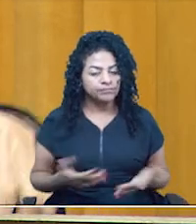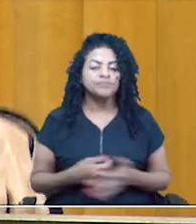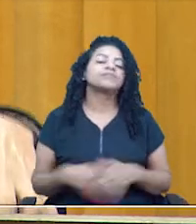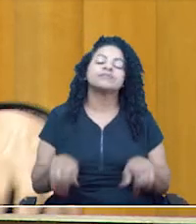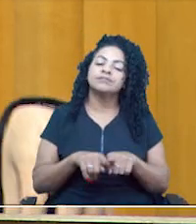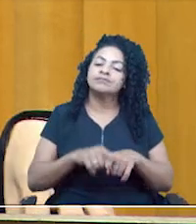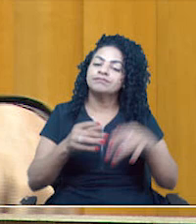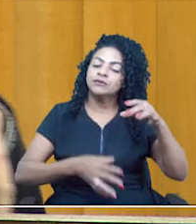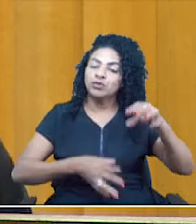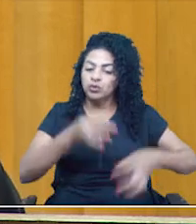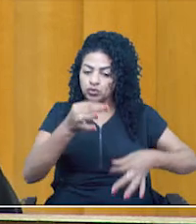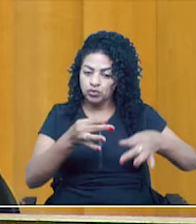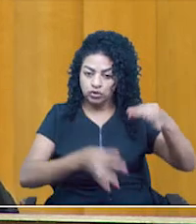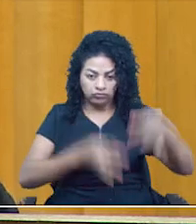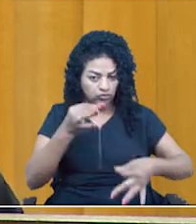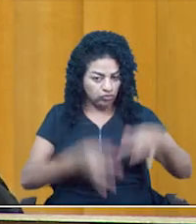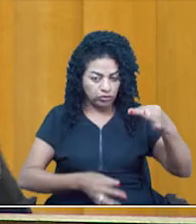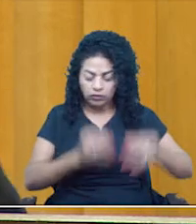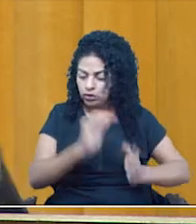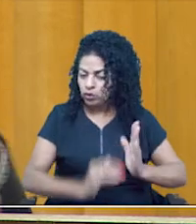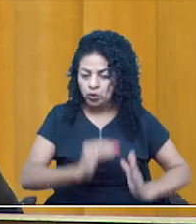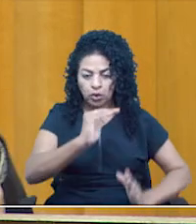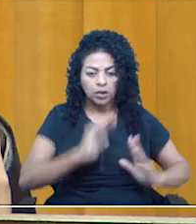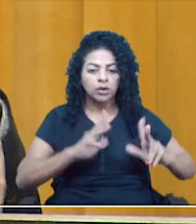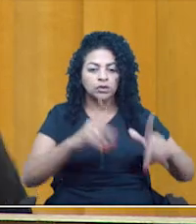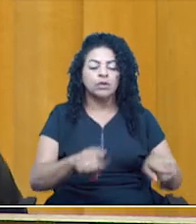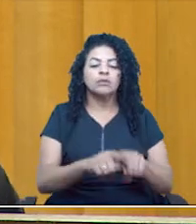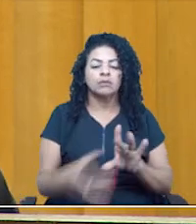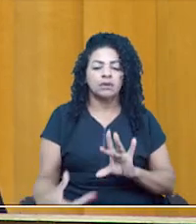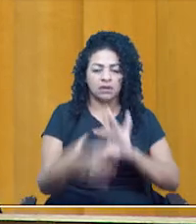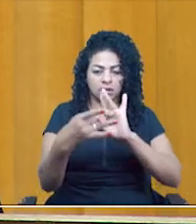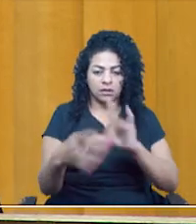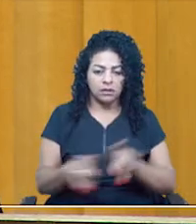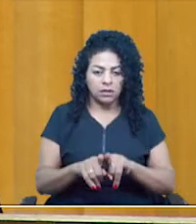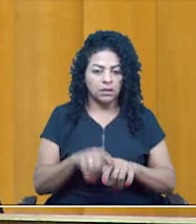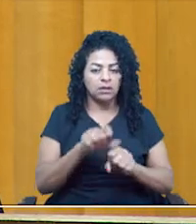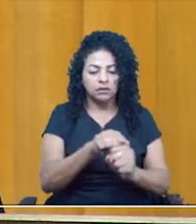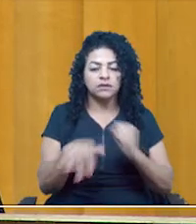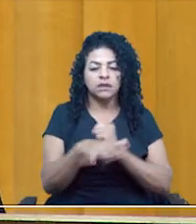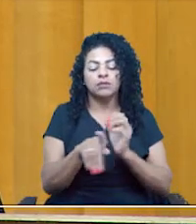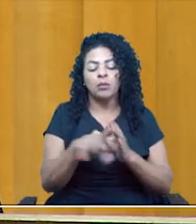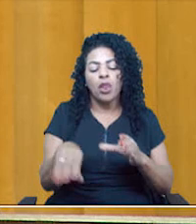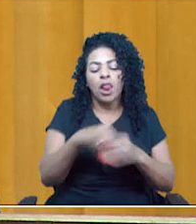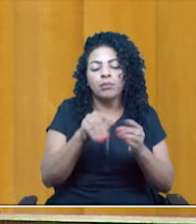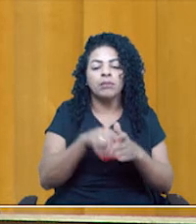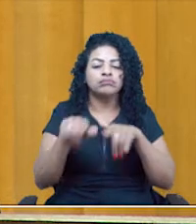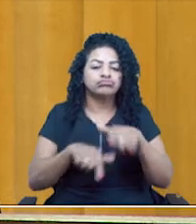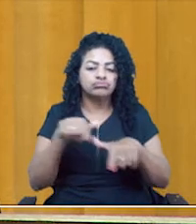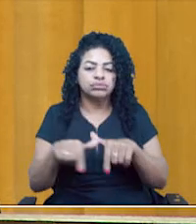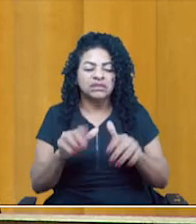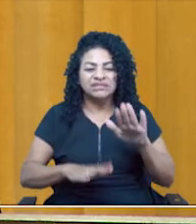servidores, eles começam quando os vínculos de solidariedade social dentro das suas condições de trabalho são tão discrepantes,